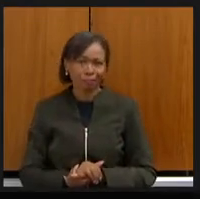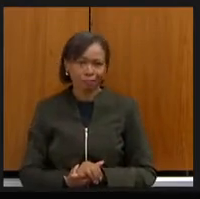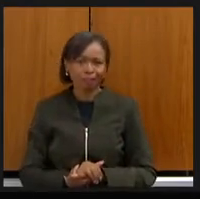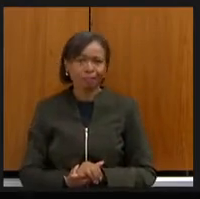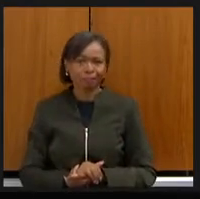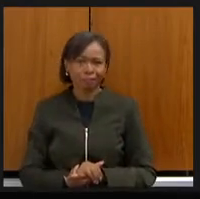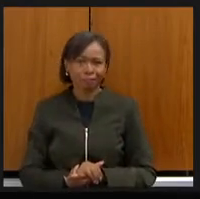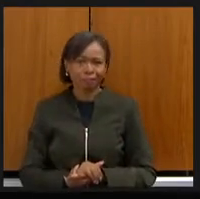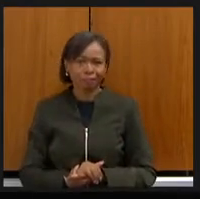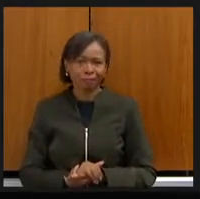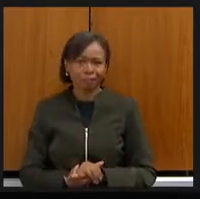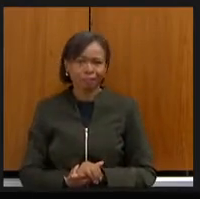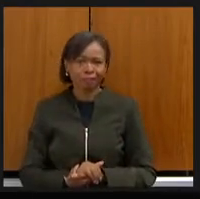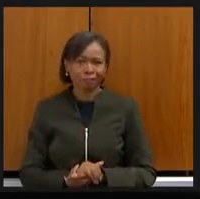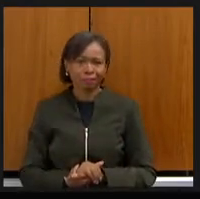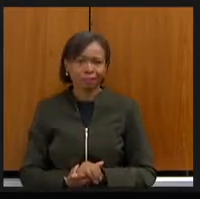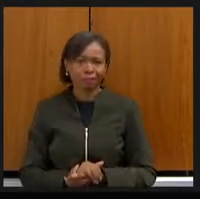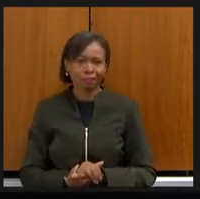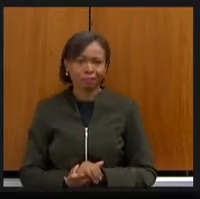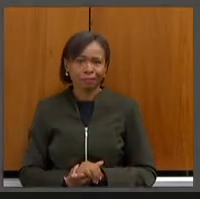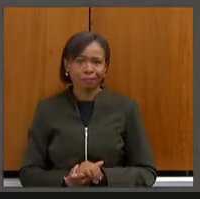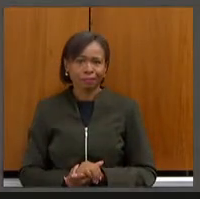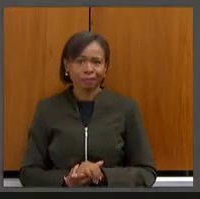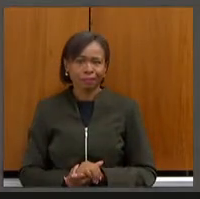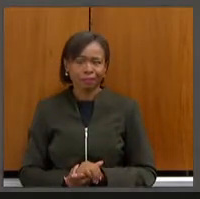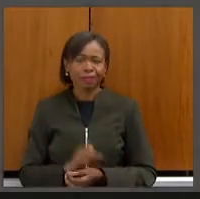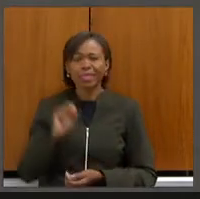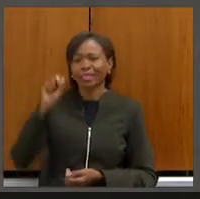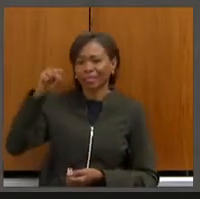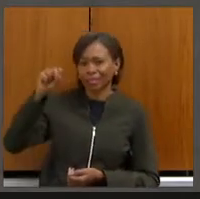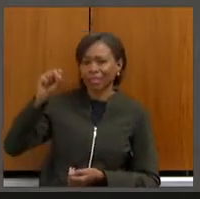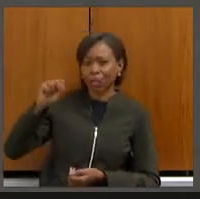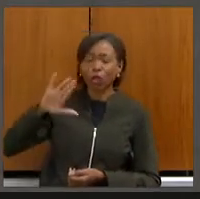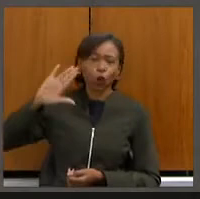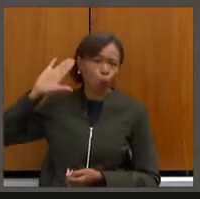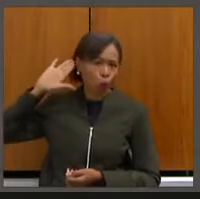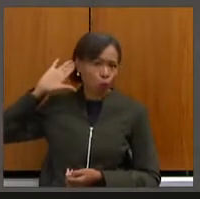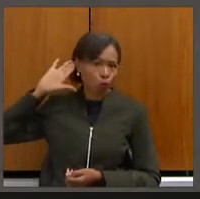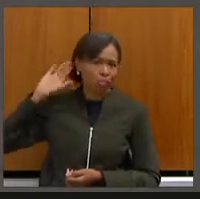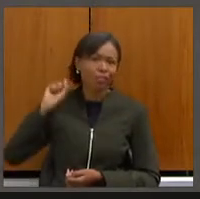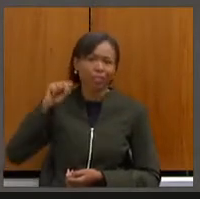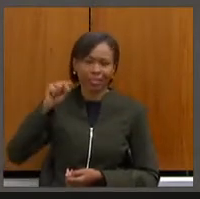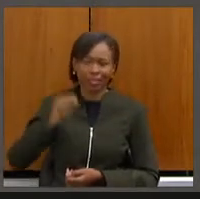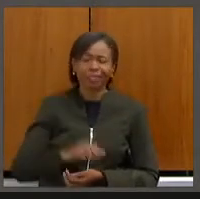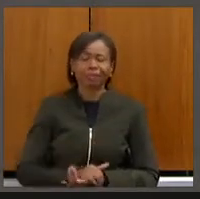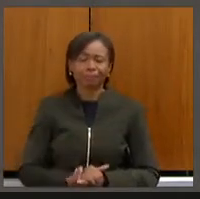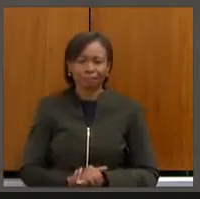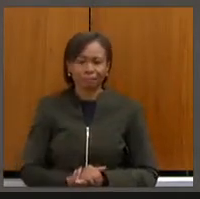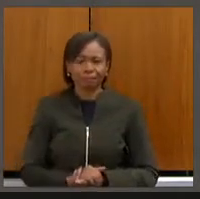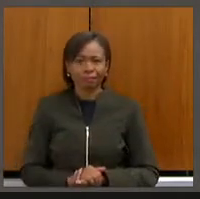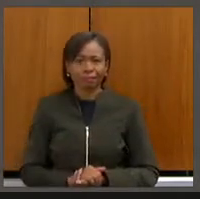Oi tá ouvindo É sim Ana Estamos ouvindo